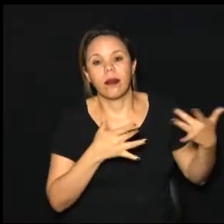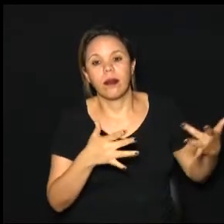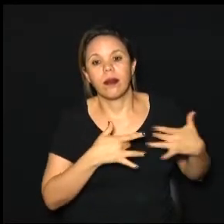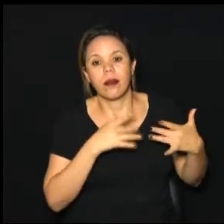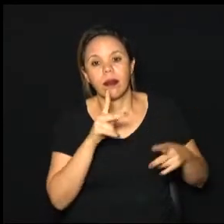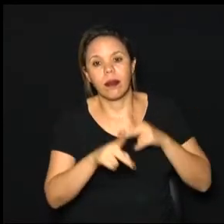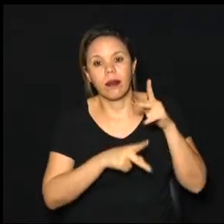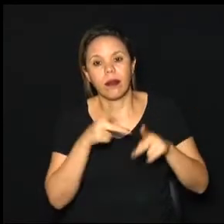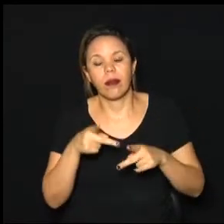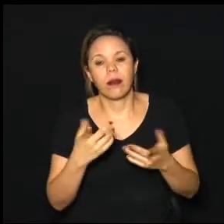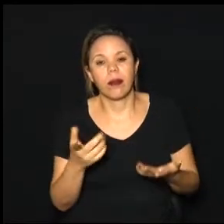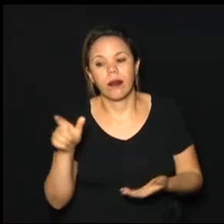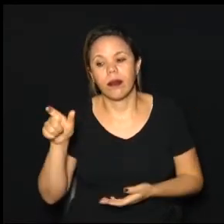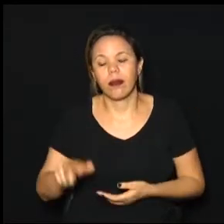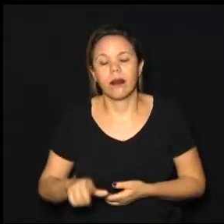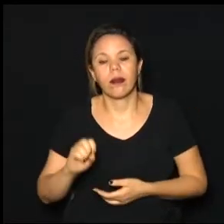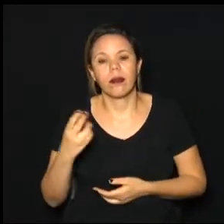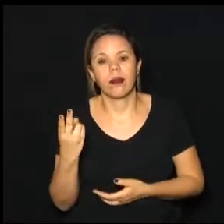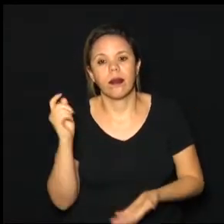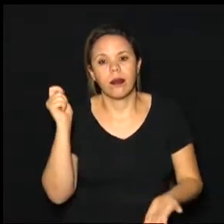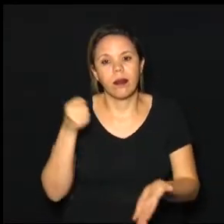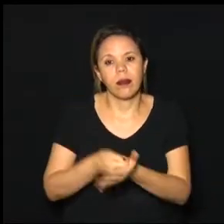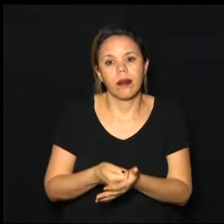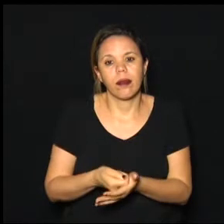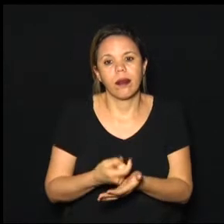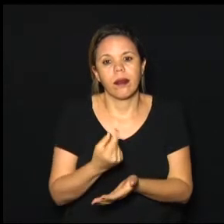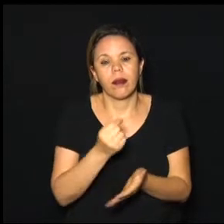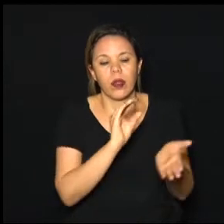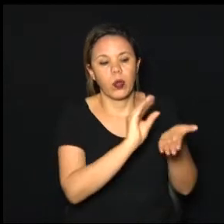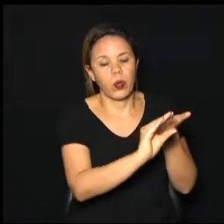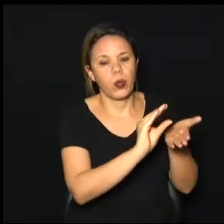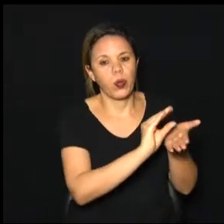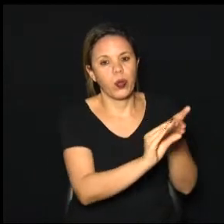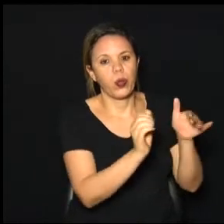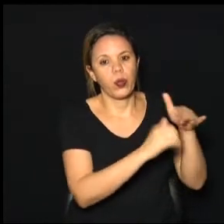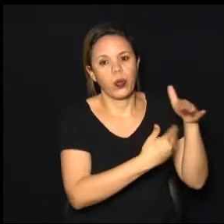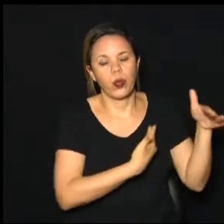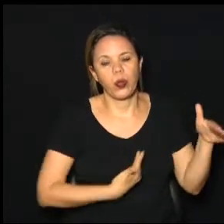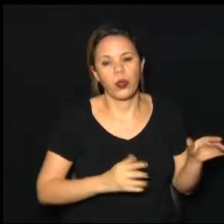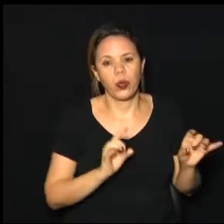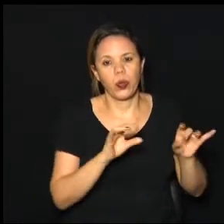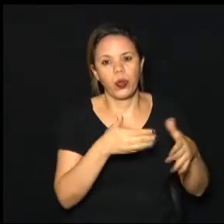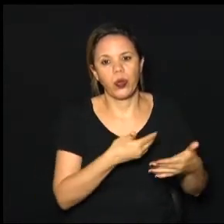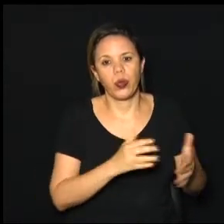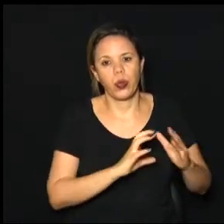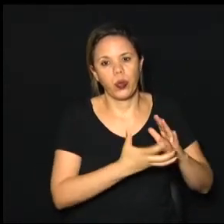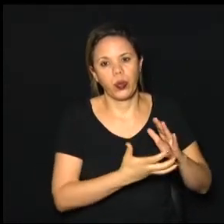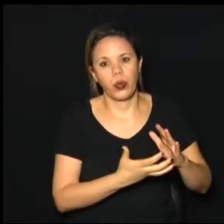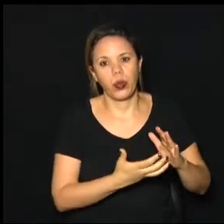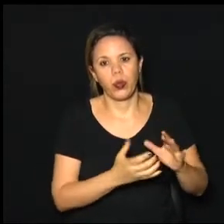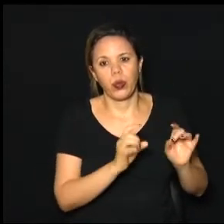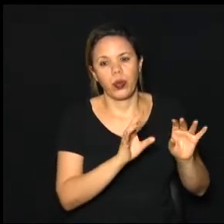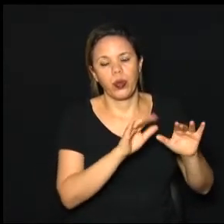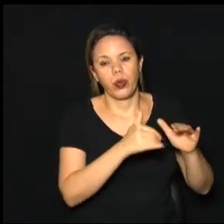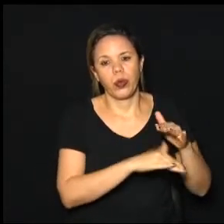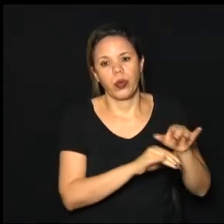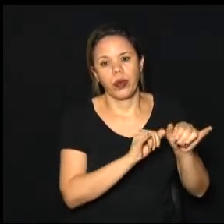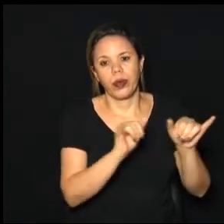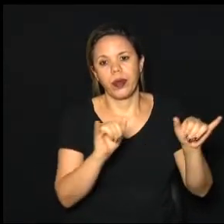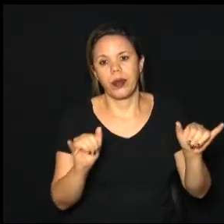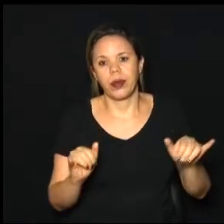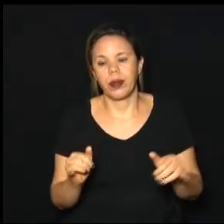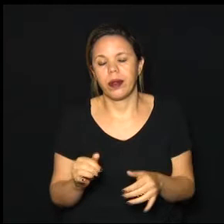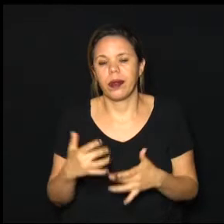pessoas físicas, ou elas serão pagas com dinheiro do fundo partidário ou do Fundo Especial de Financiamento de Campanha e com doação